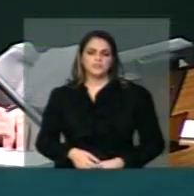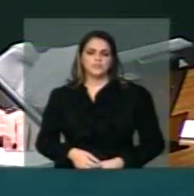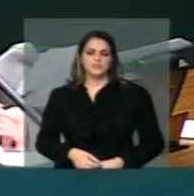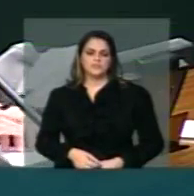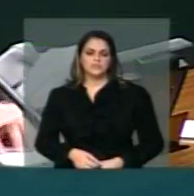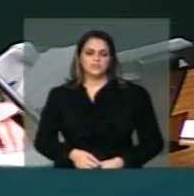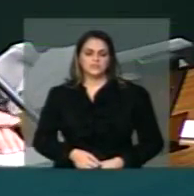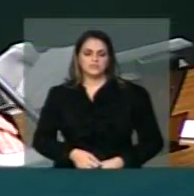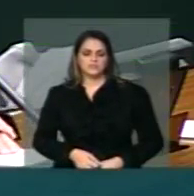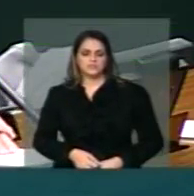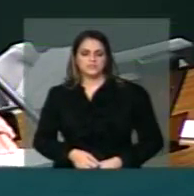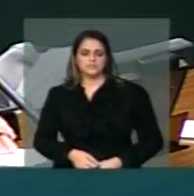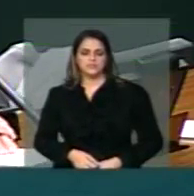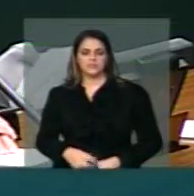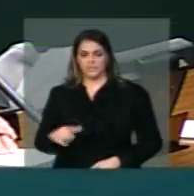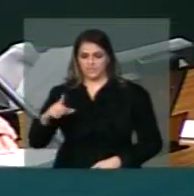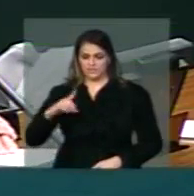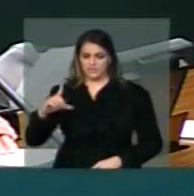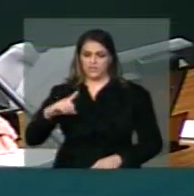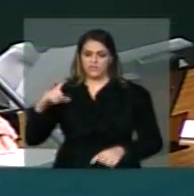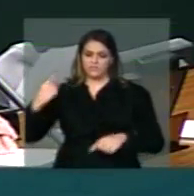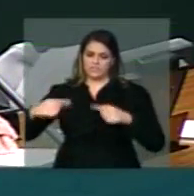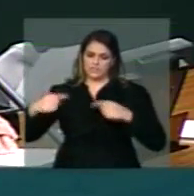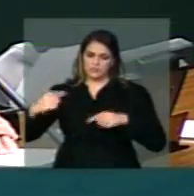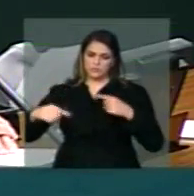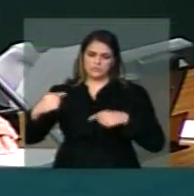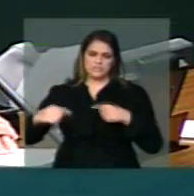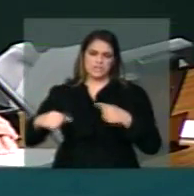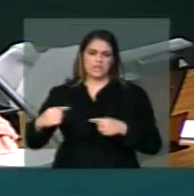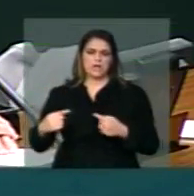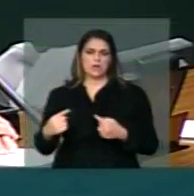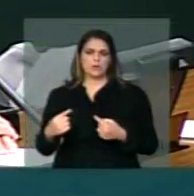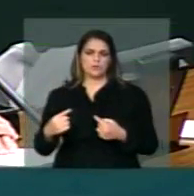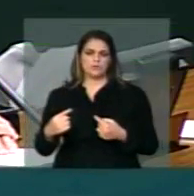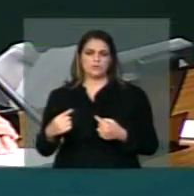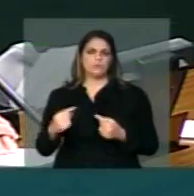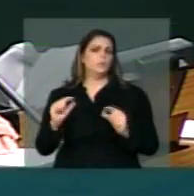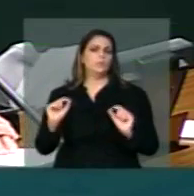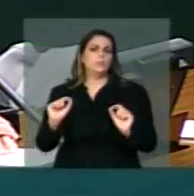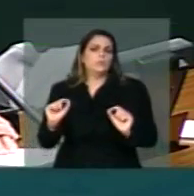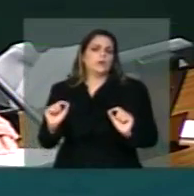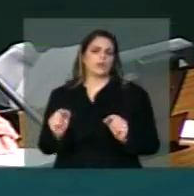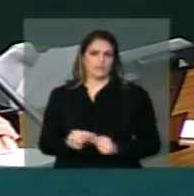foi discutido e foi colocado nessas três reuniões o quê?